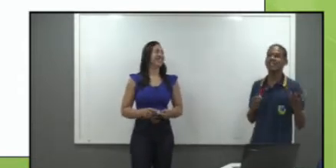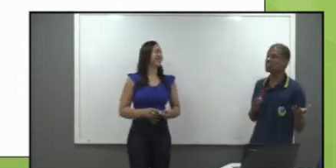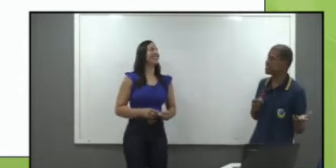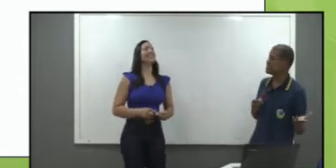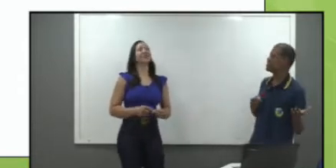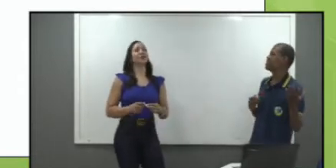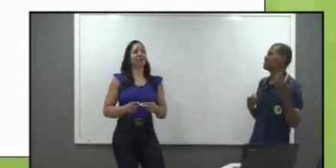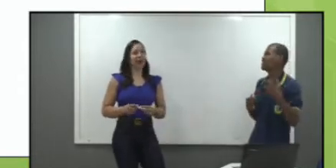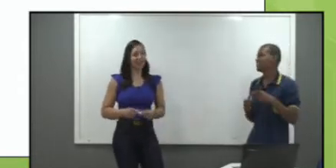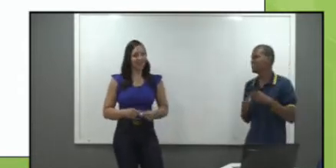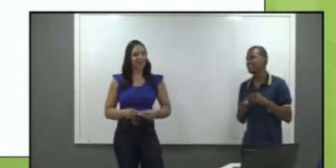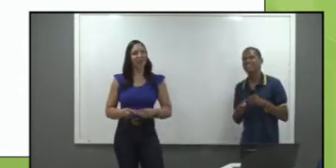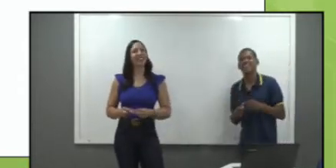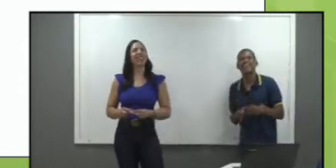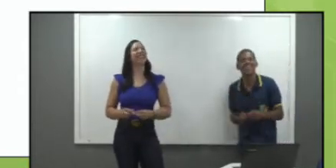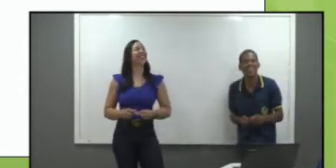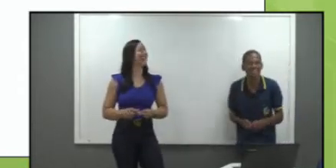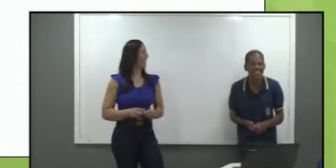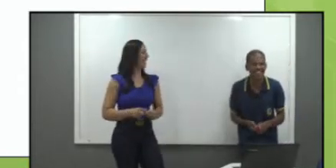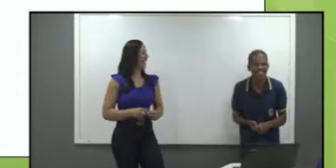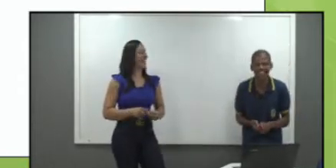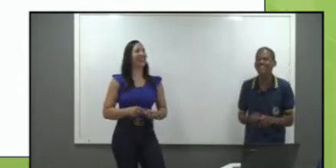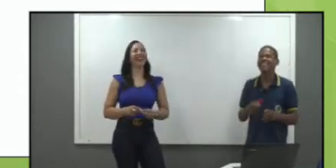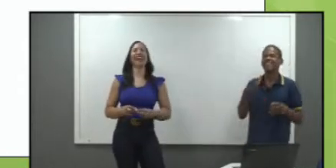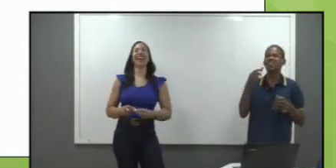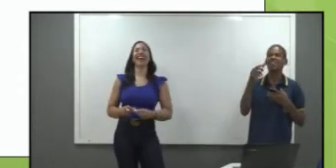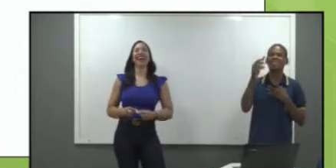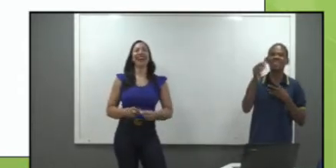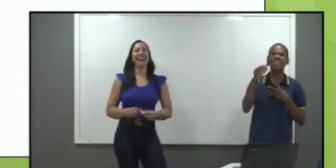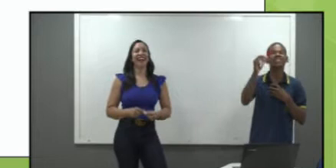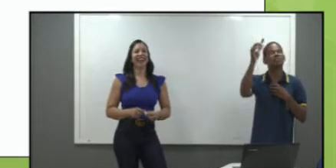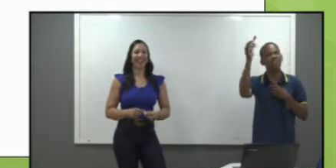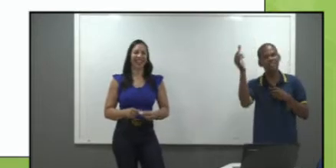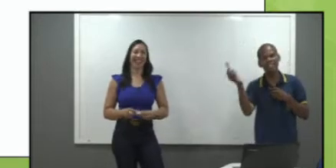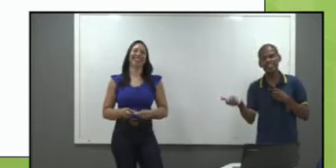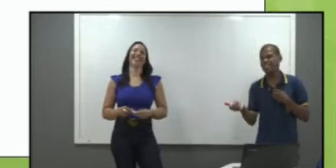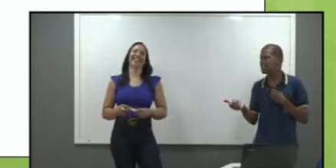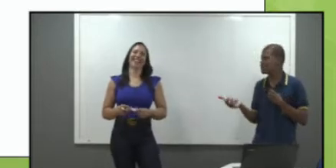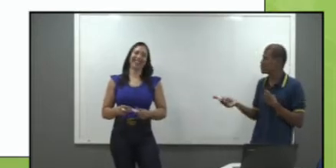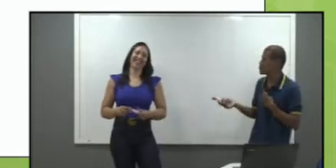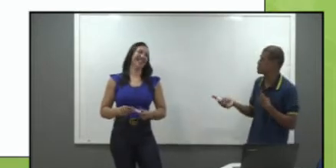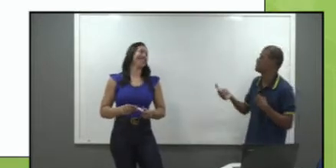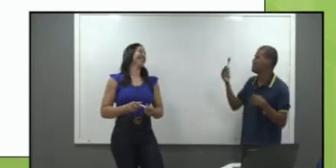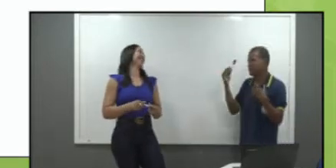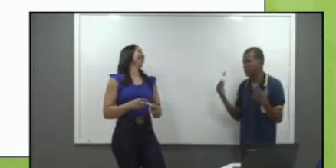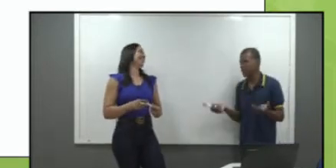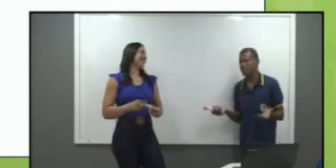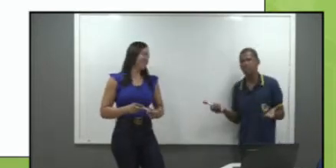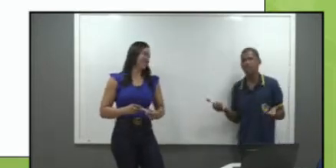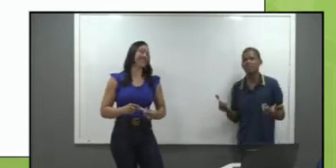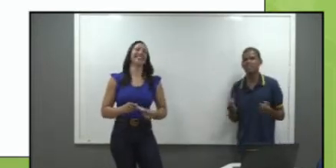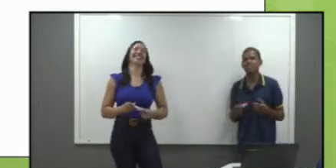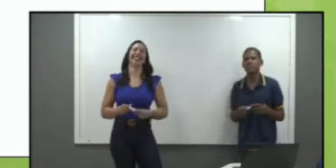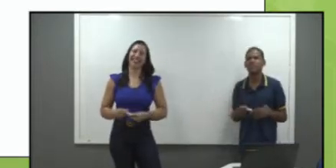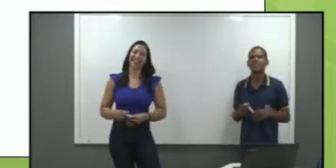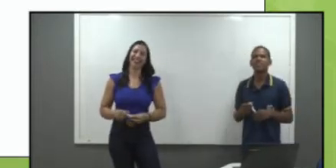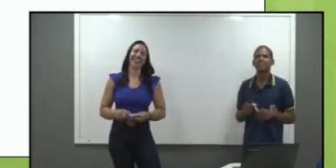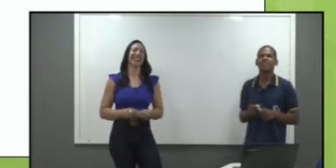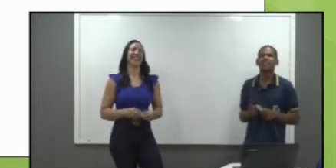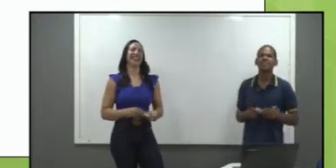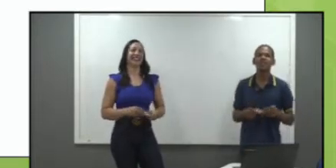Quem dança. Seus males espanta. Na verdade, é quem canta, mas também quem dança, professora. Seus males espantam, não é